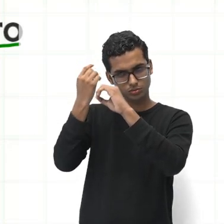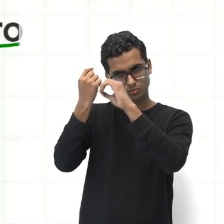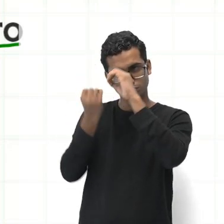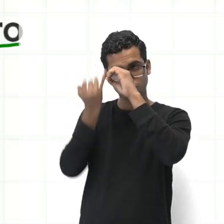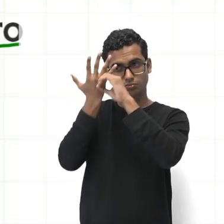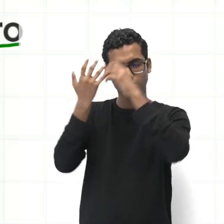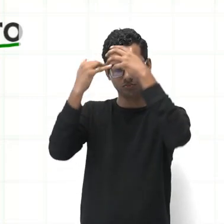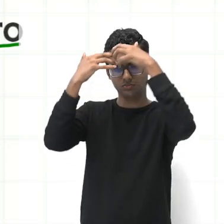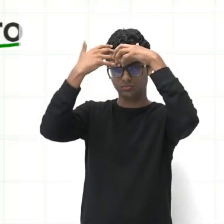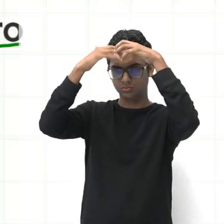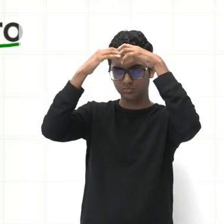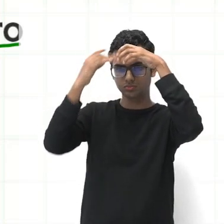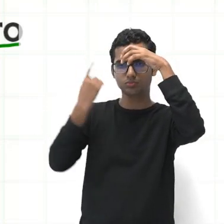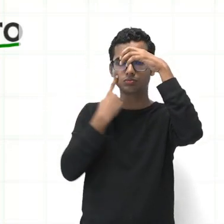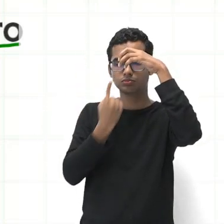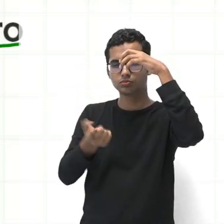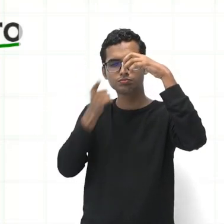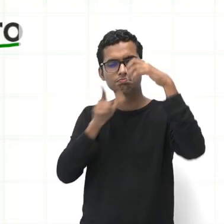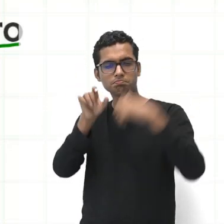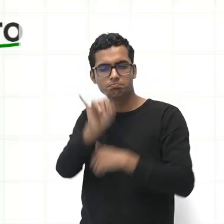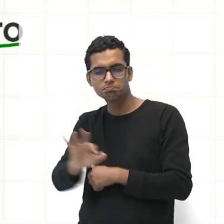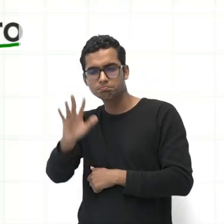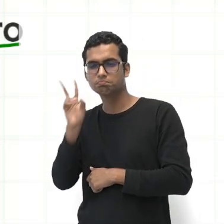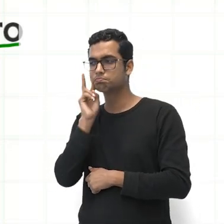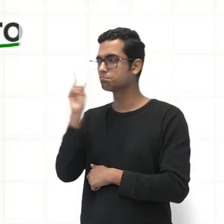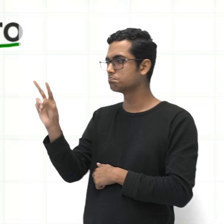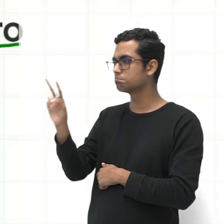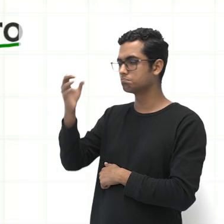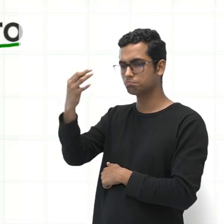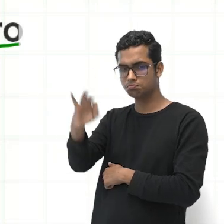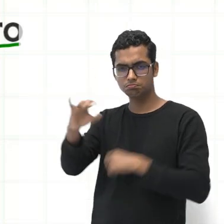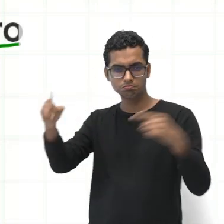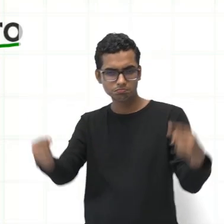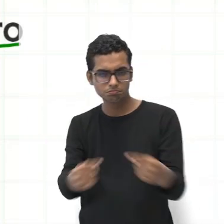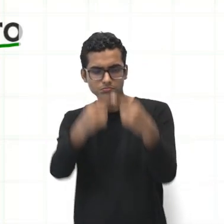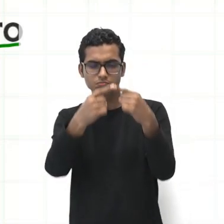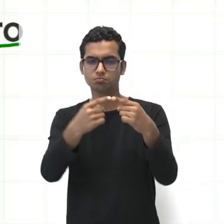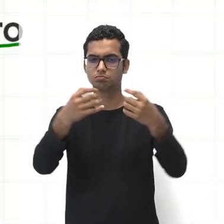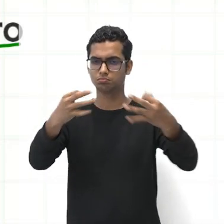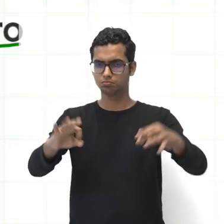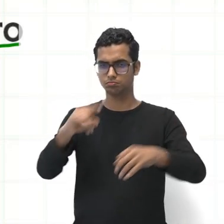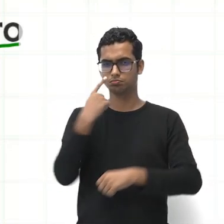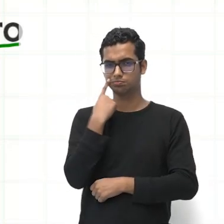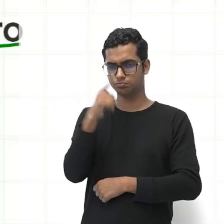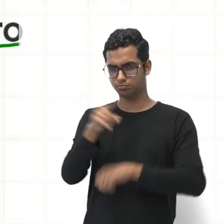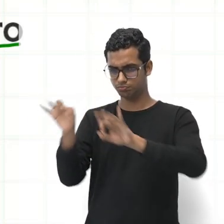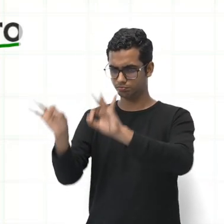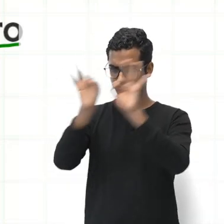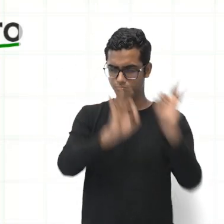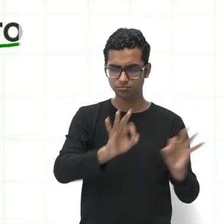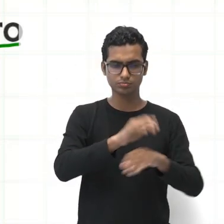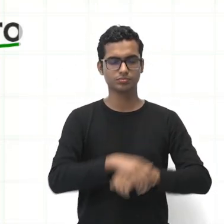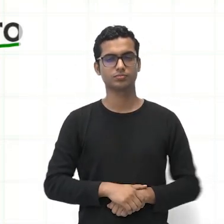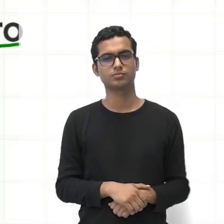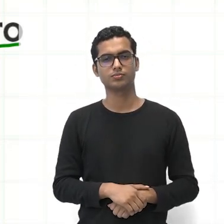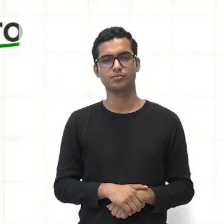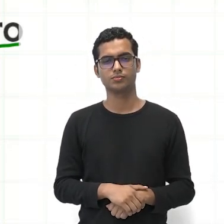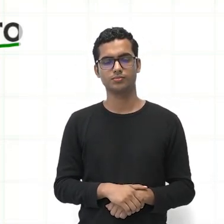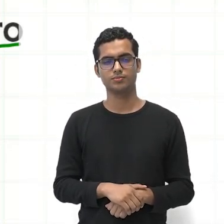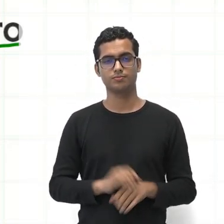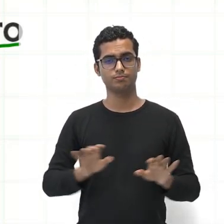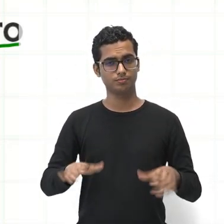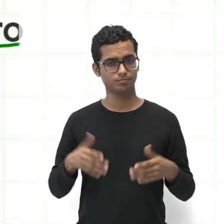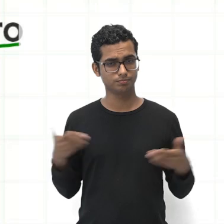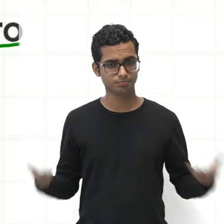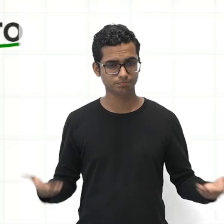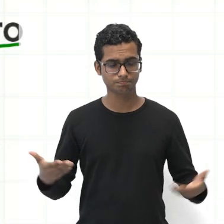inversão para que você enxergue a imagem conforme você está vendo, certo?